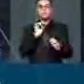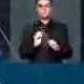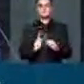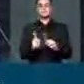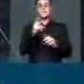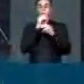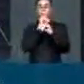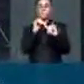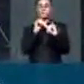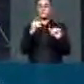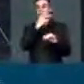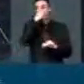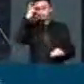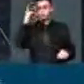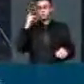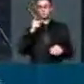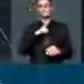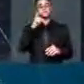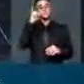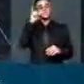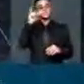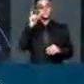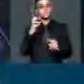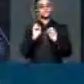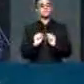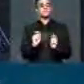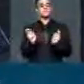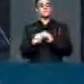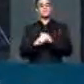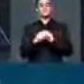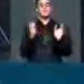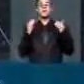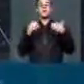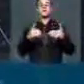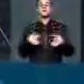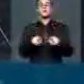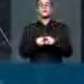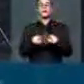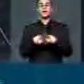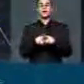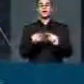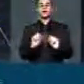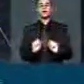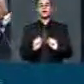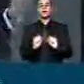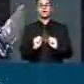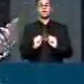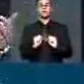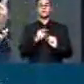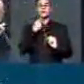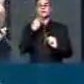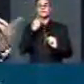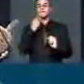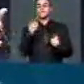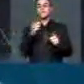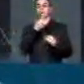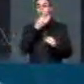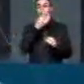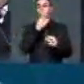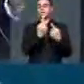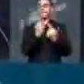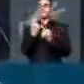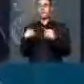para que as pessoas interessadas possam participar, possam dar lá as suas críticas, sugestões, mas mais do que nunca,